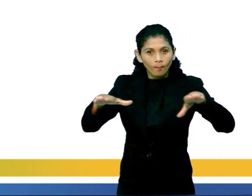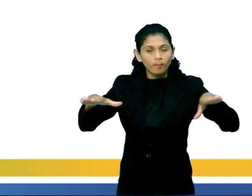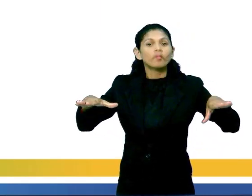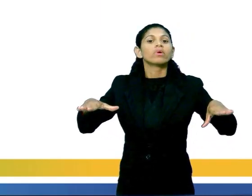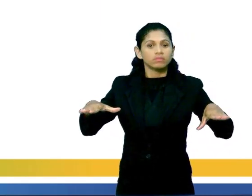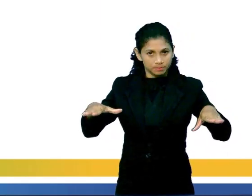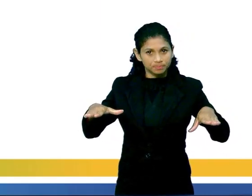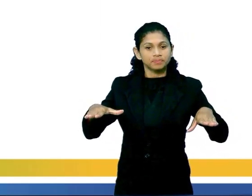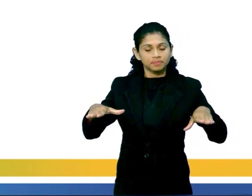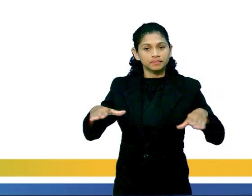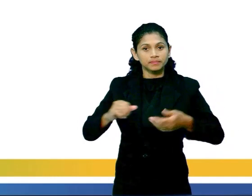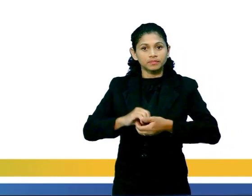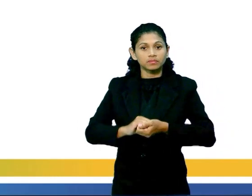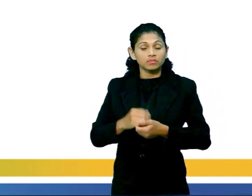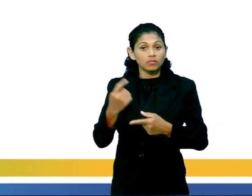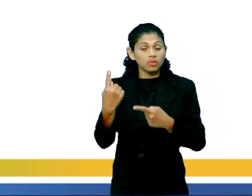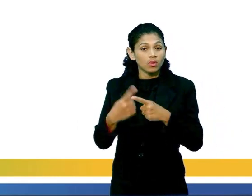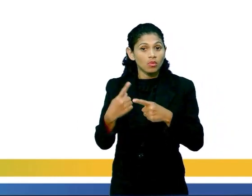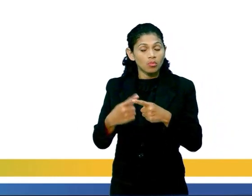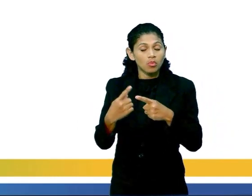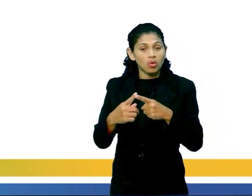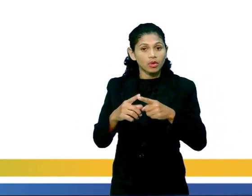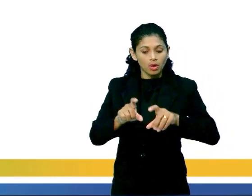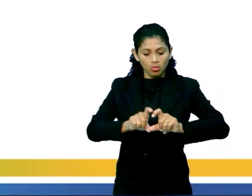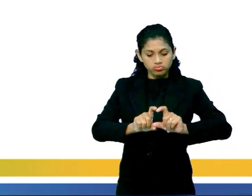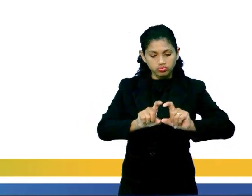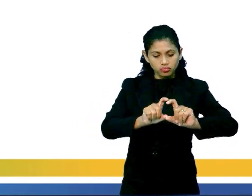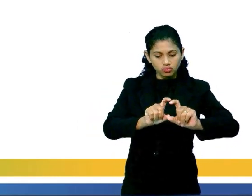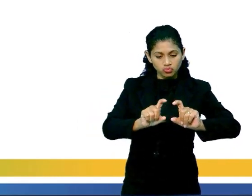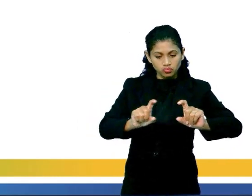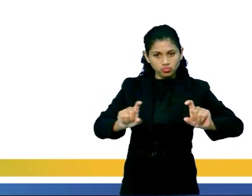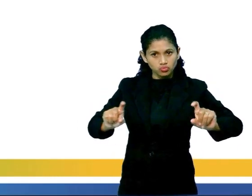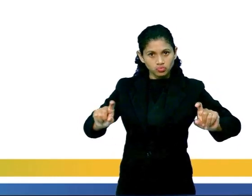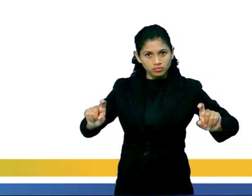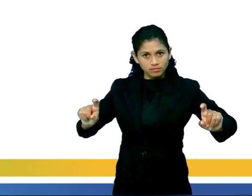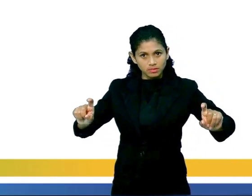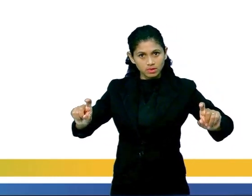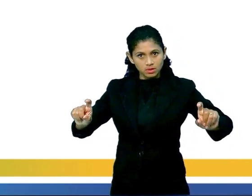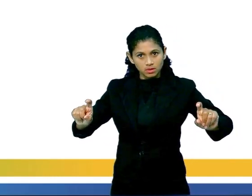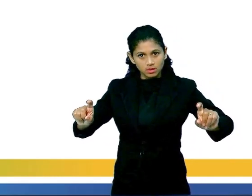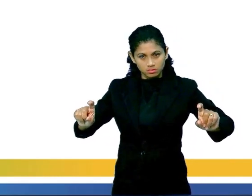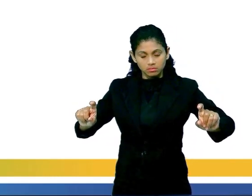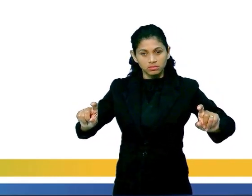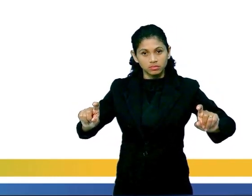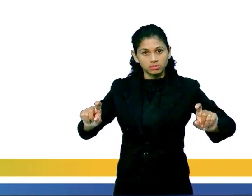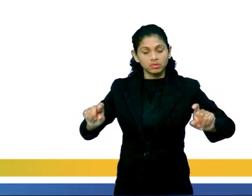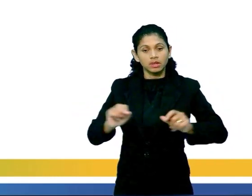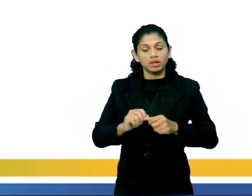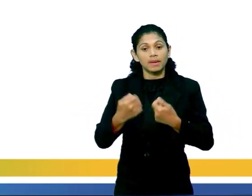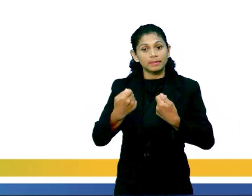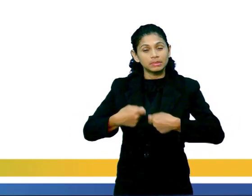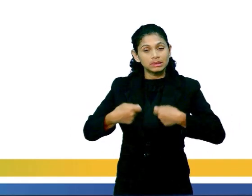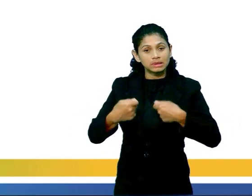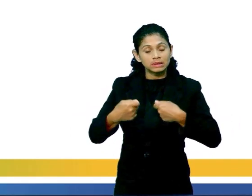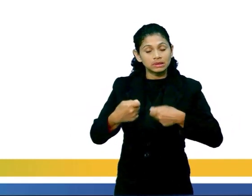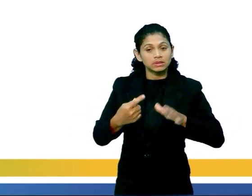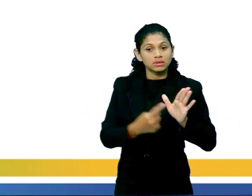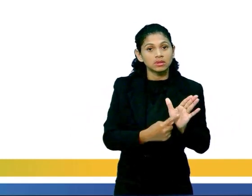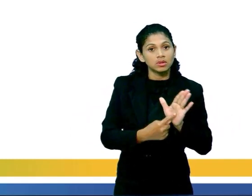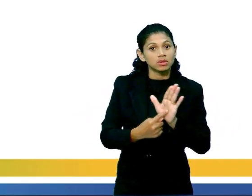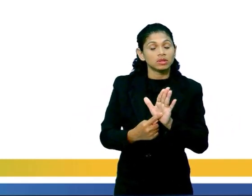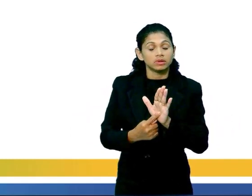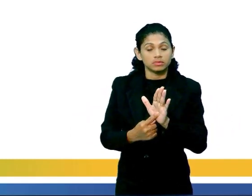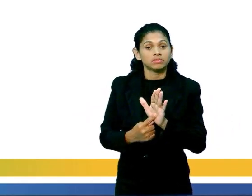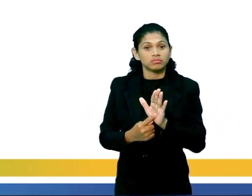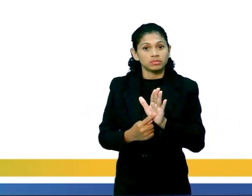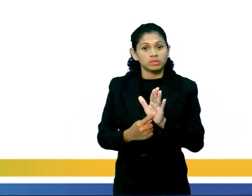do rodapé e das sobras, serão acrescidos nessa área a expressão que representa a área